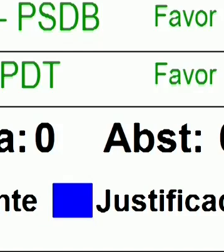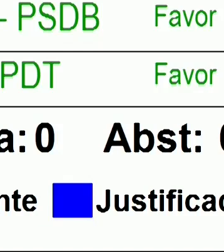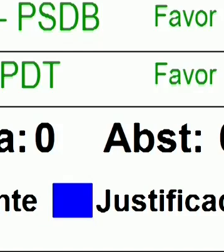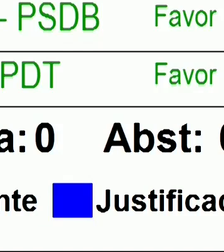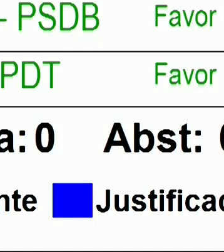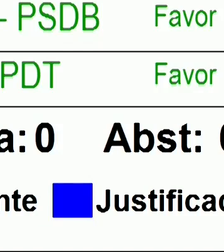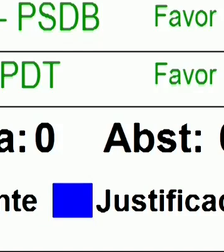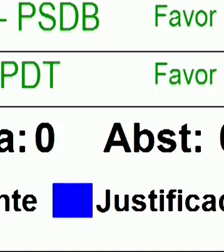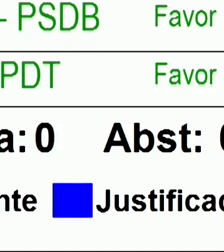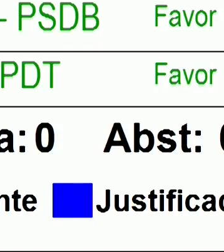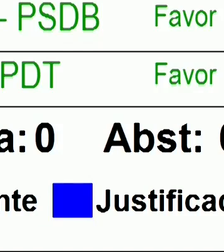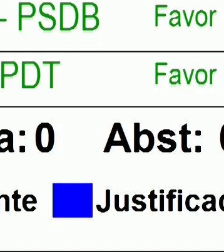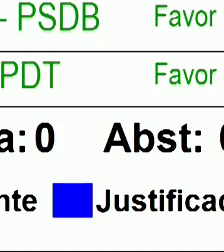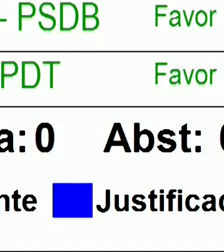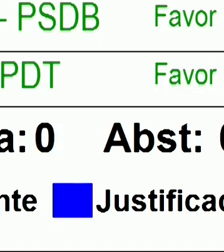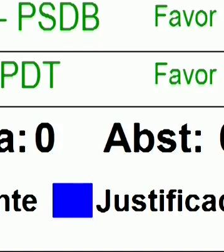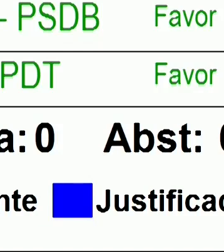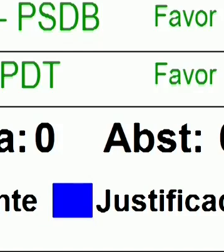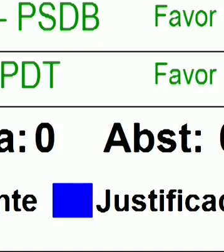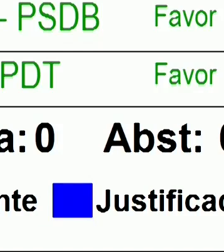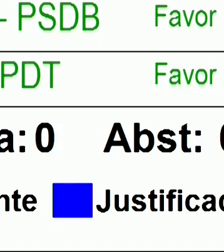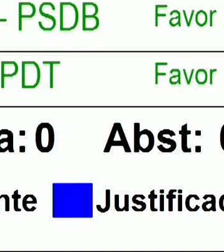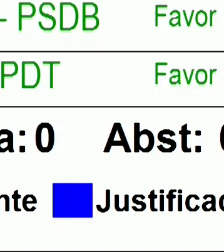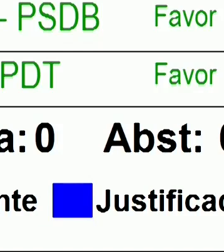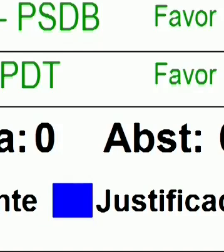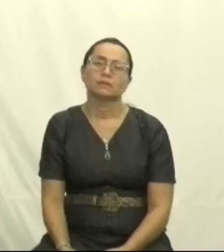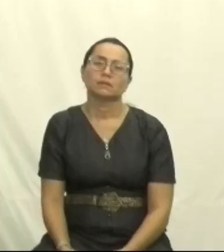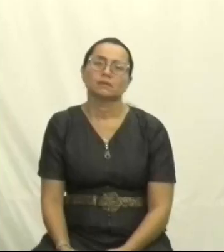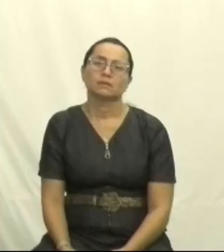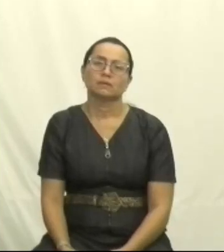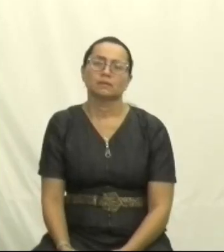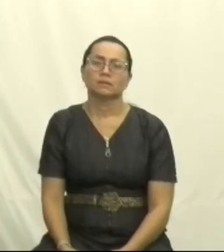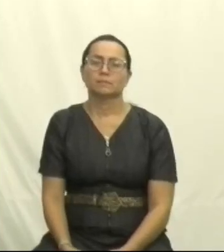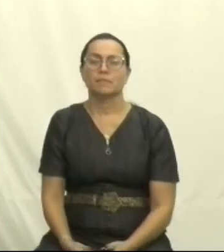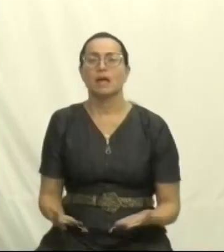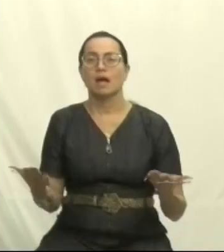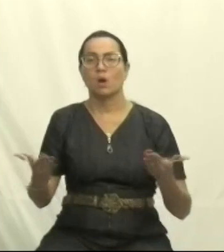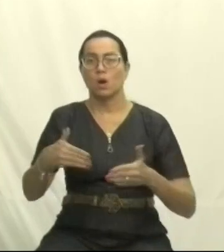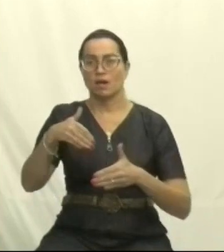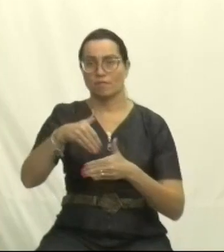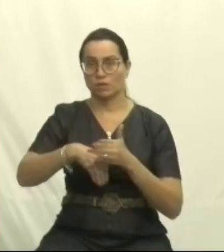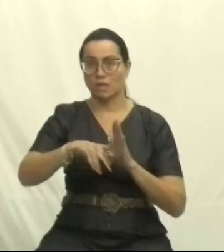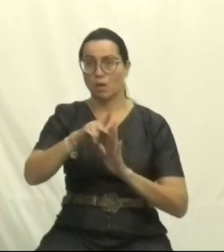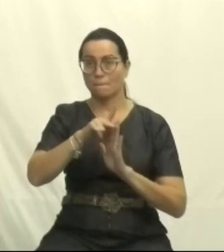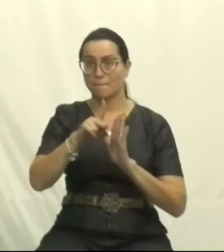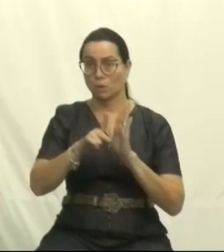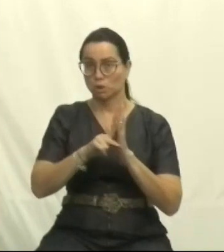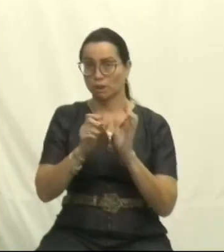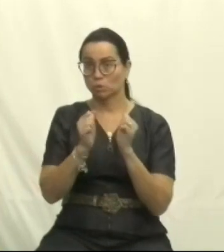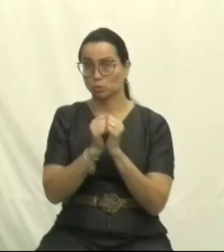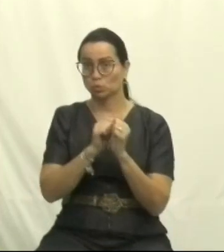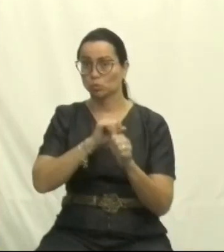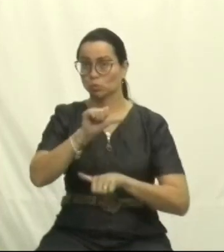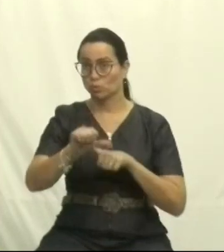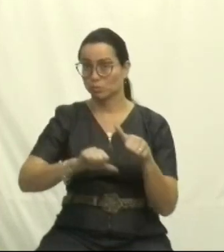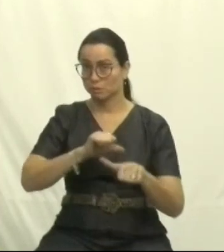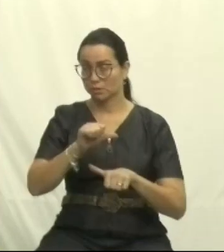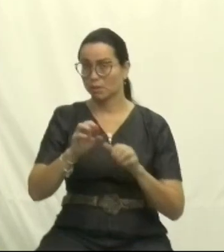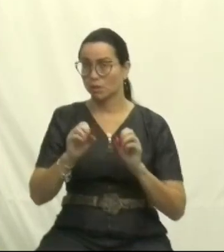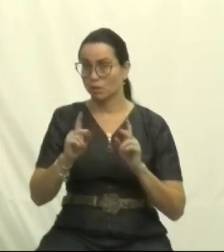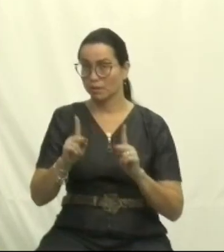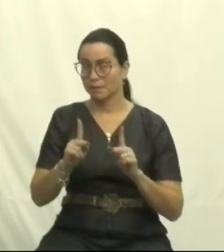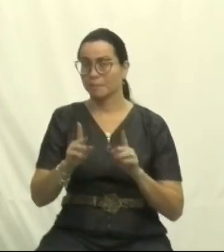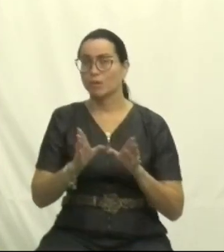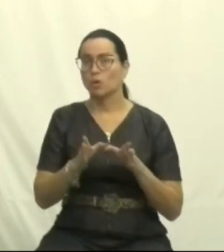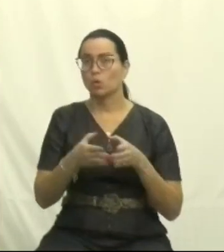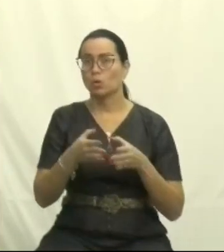A emenda foi aprovada por unanimidade. Agora vamos votar o projeto com a emenda. A Comissão de